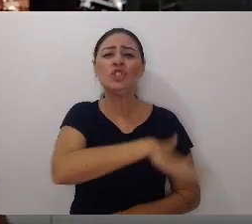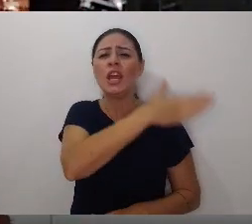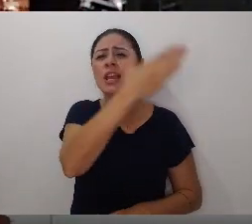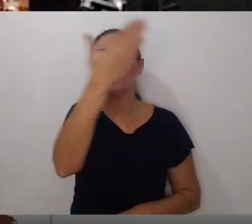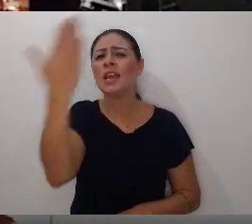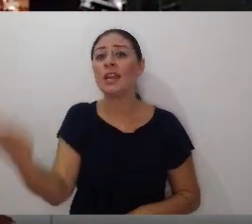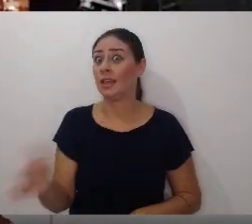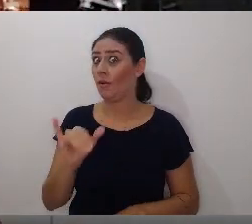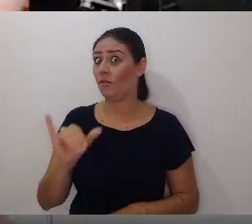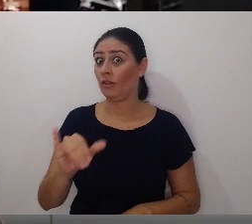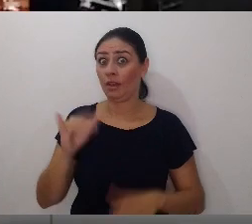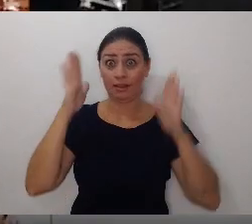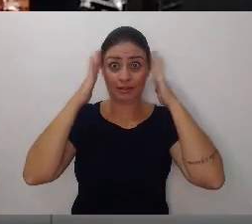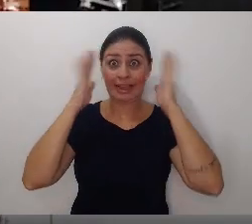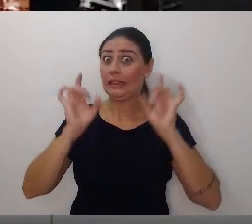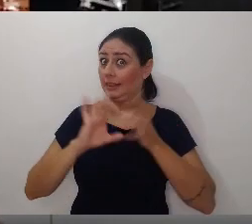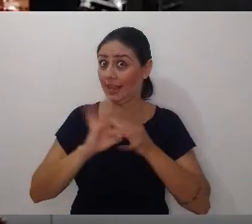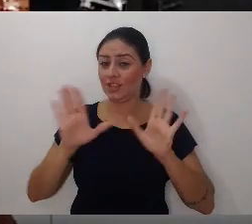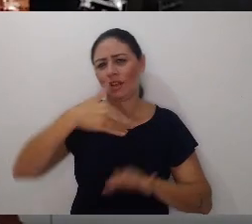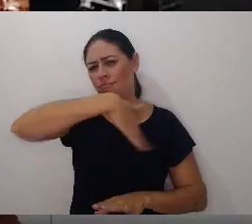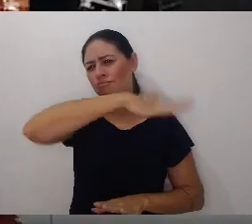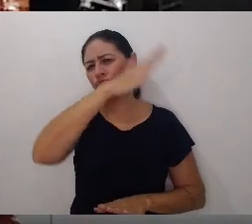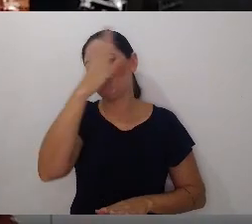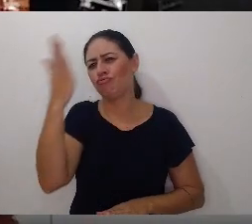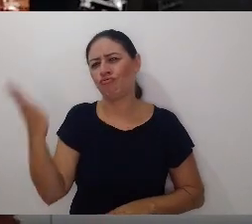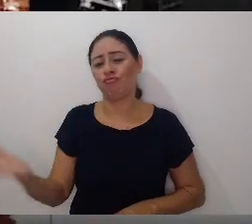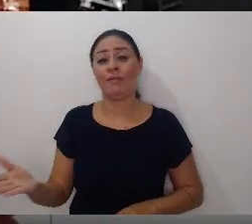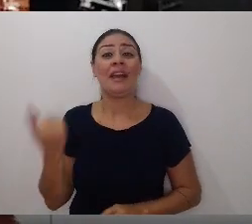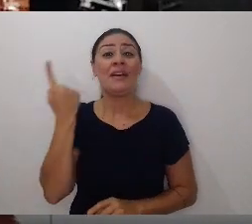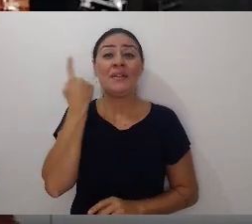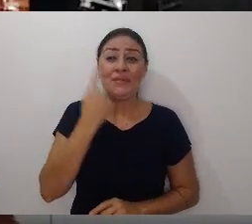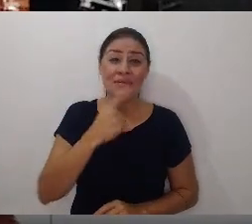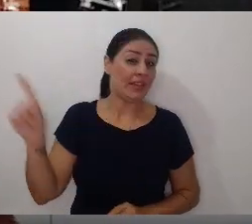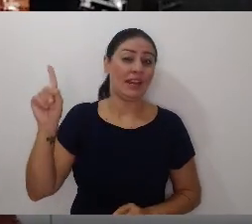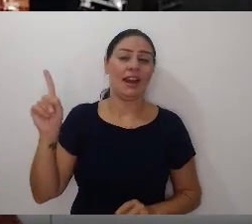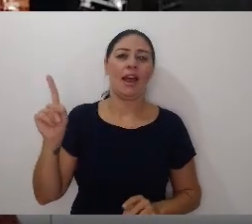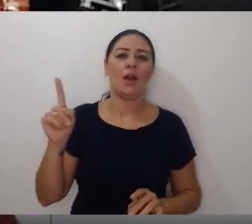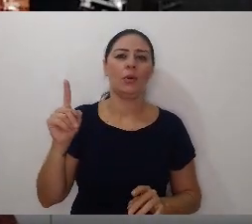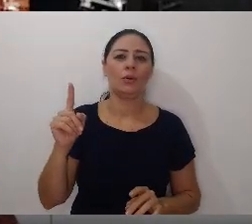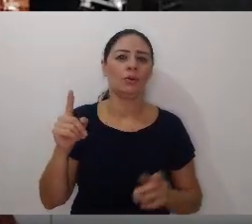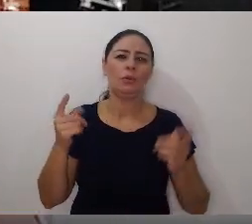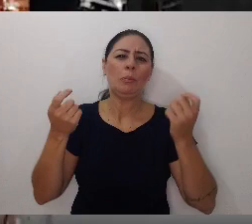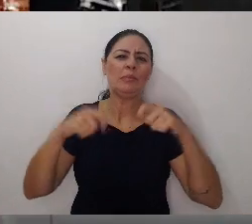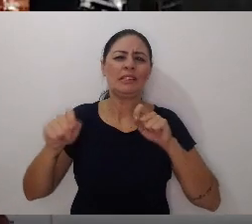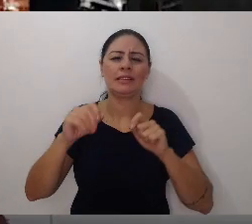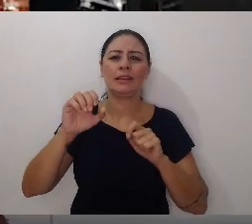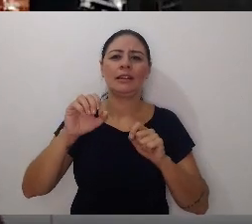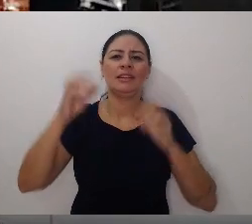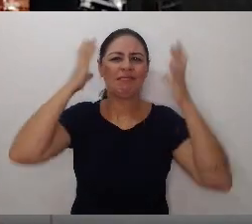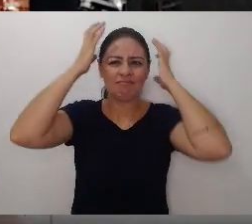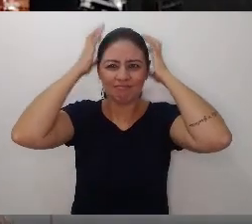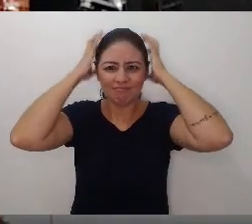ela vai ficar o dia com aquilo preso, fazendo a aulinha dela, fazendo as coisinhas dela. No final do dia, quando você não precisa